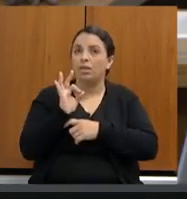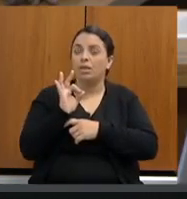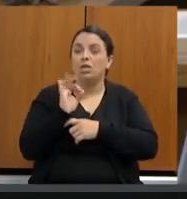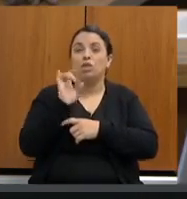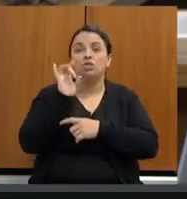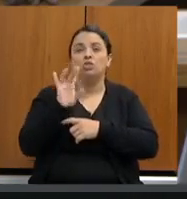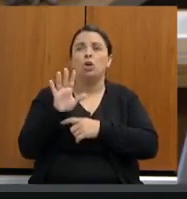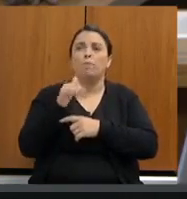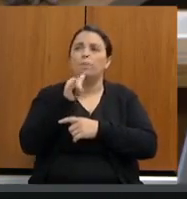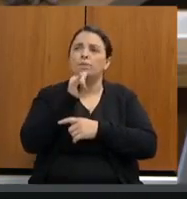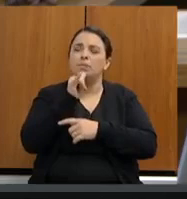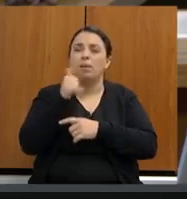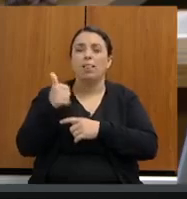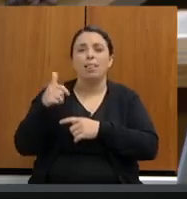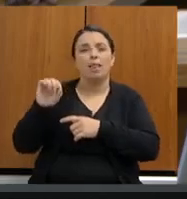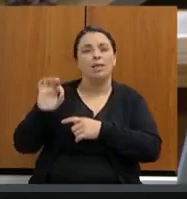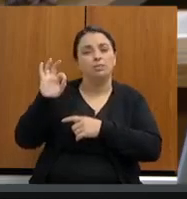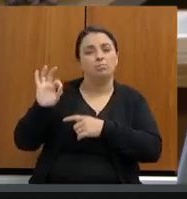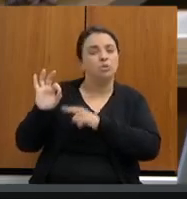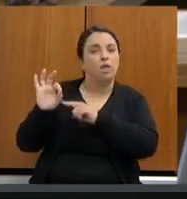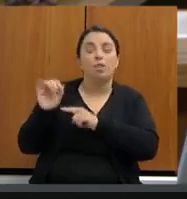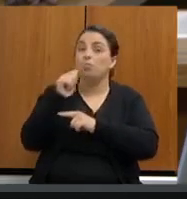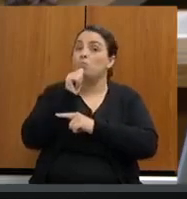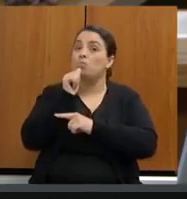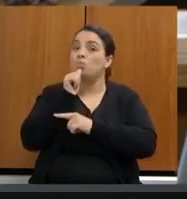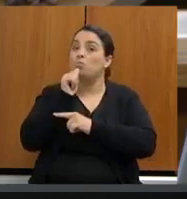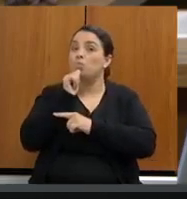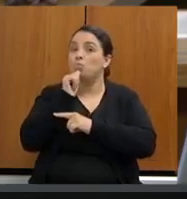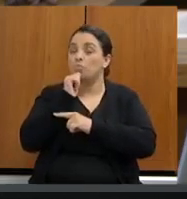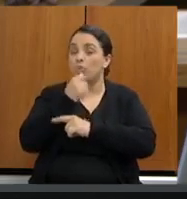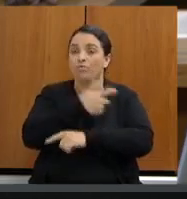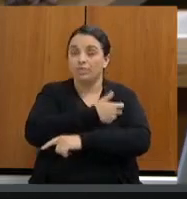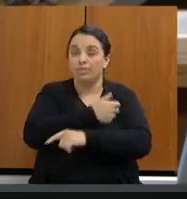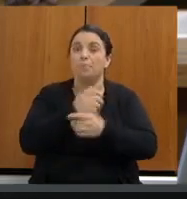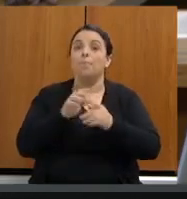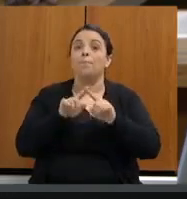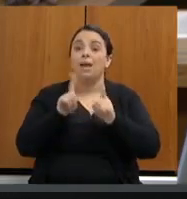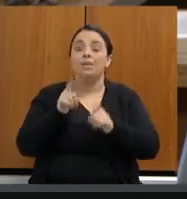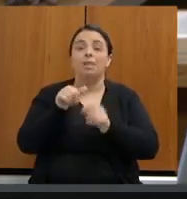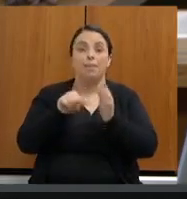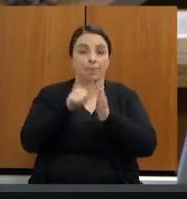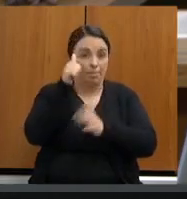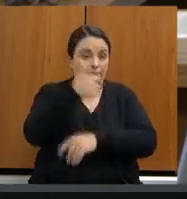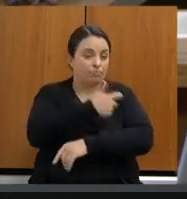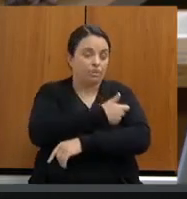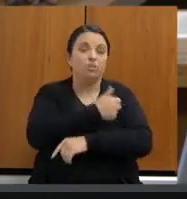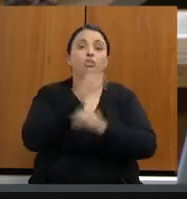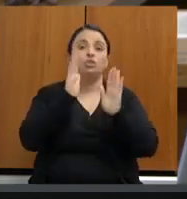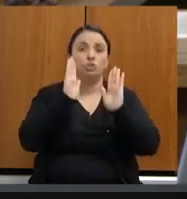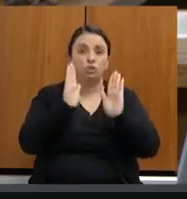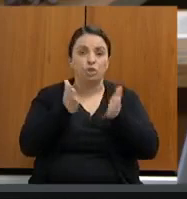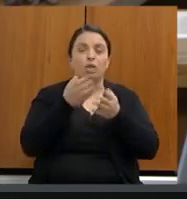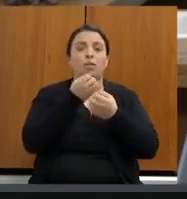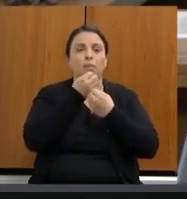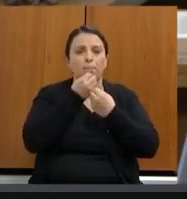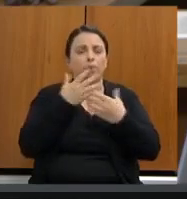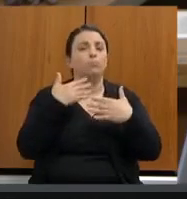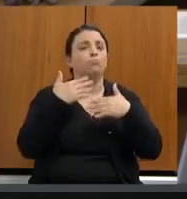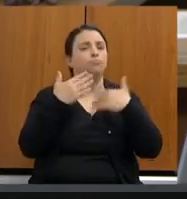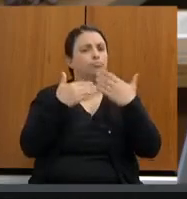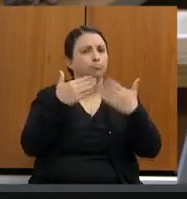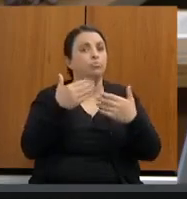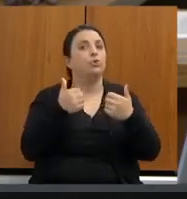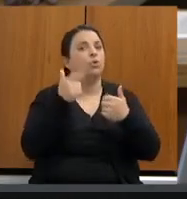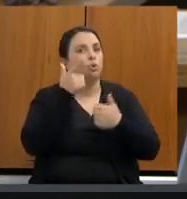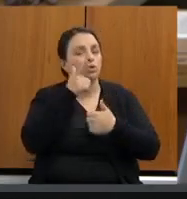que não foi vacinado então assim essa primeira dose ela tá indo tá indo bem estão com as questões pontuais nós temos 38 municípios específico e nós